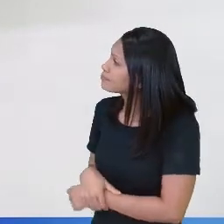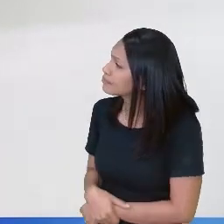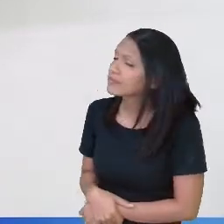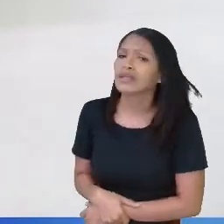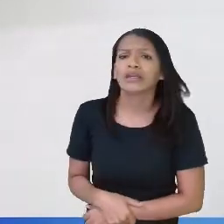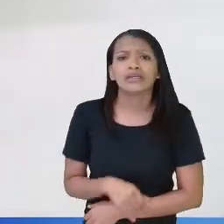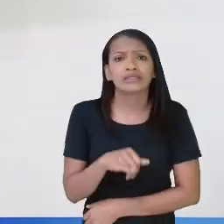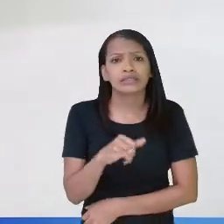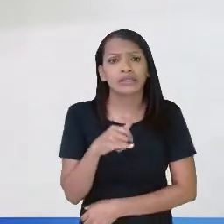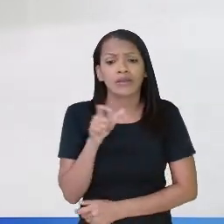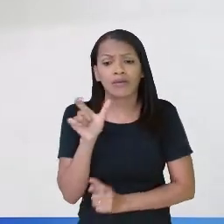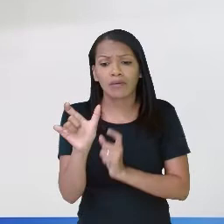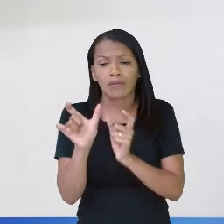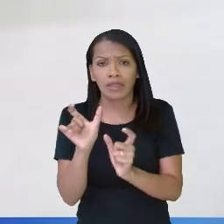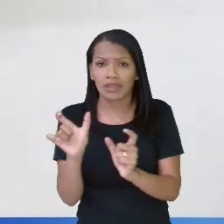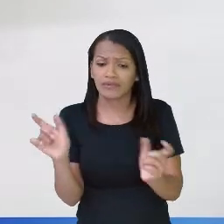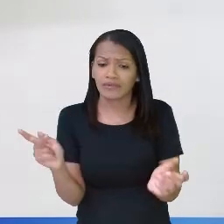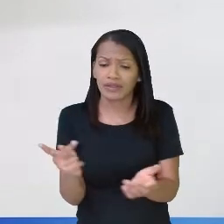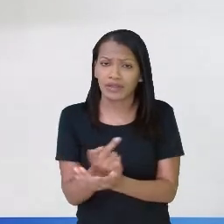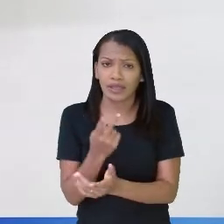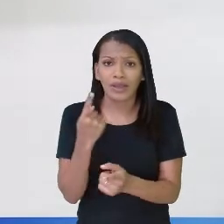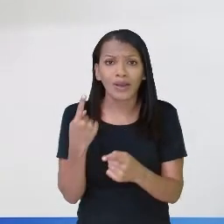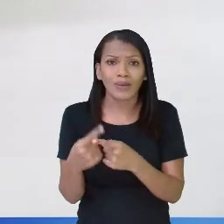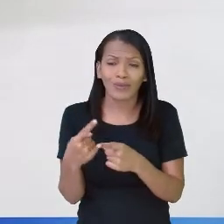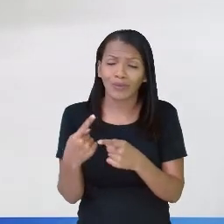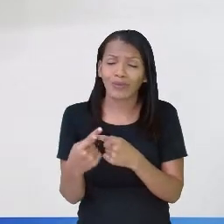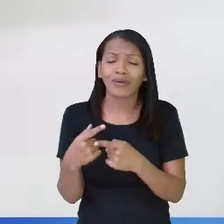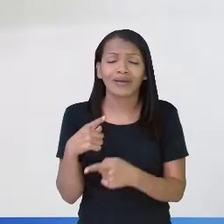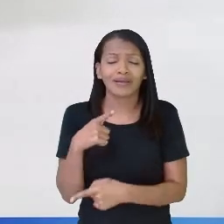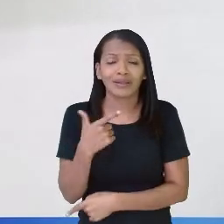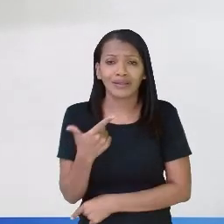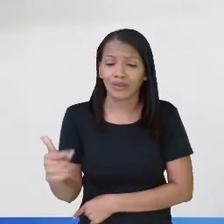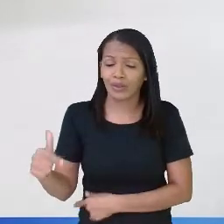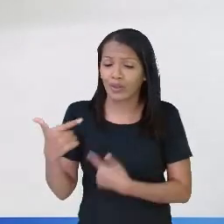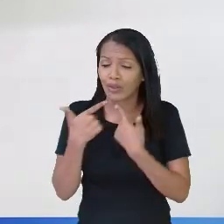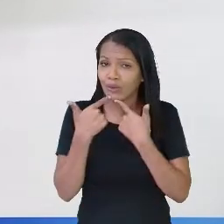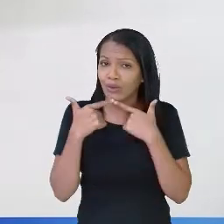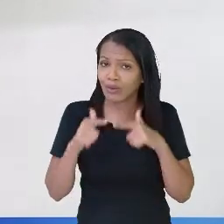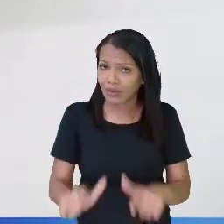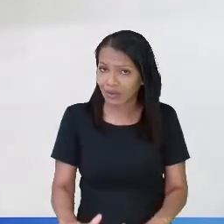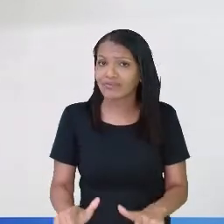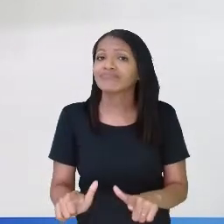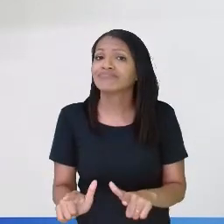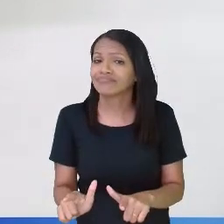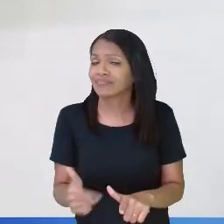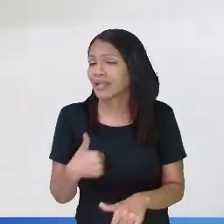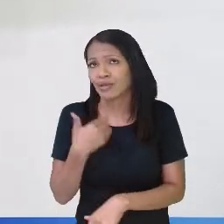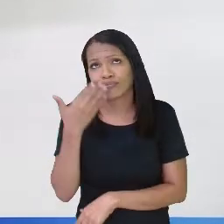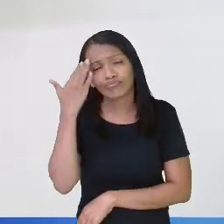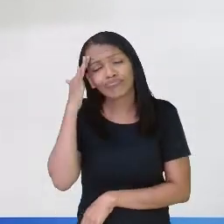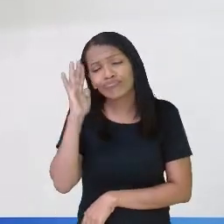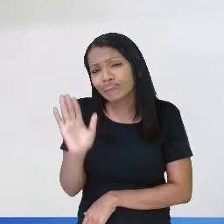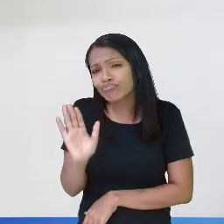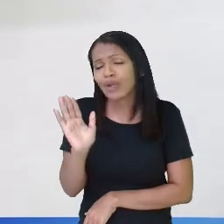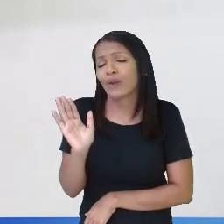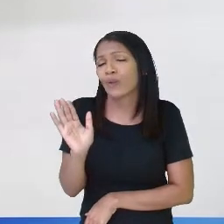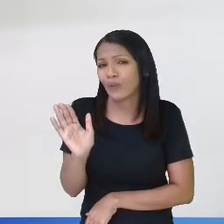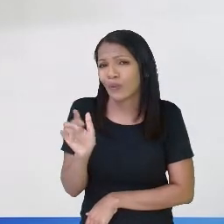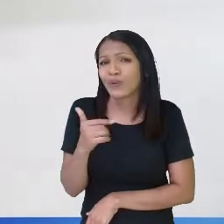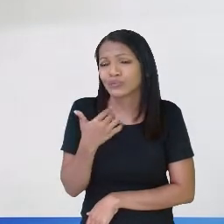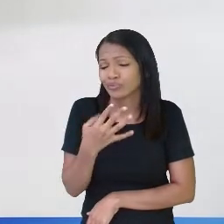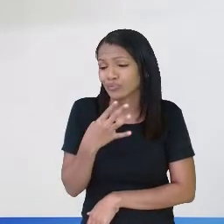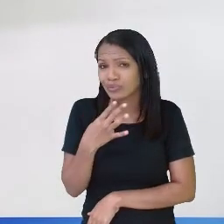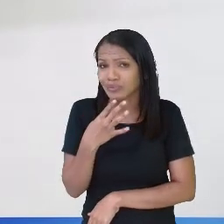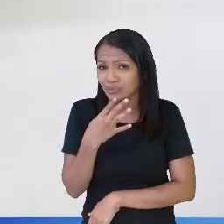alguma palavra assim, gente, é errado, porque está em outra língua. Tem algumas palavras, né, que está na língua indígena e eu não domino, né? Então, se tiver